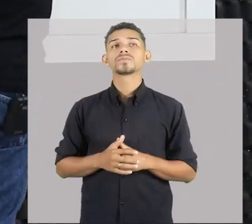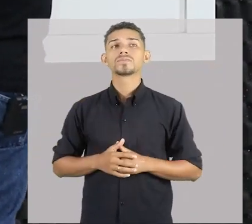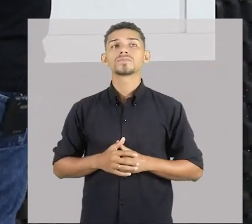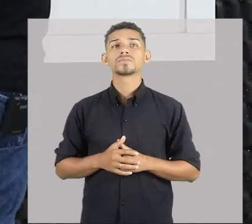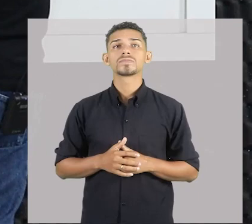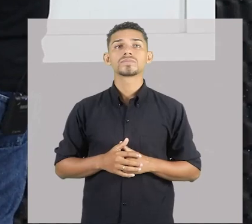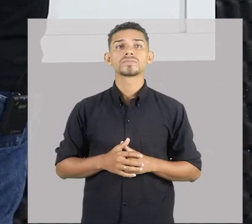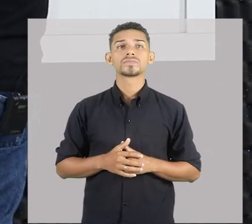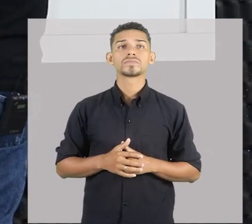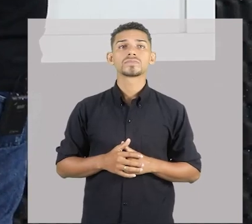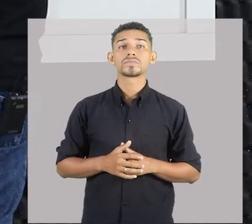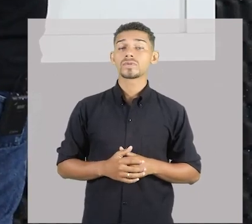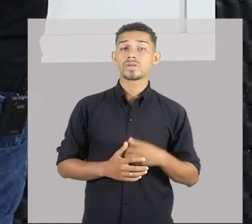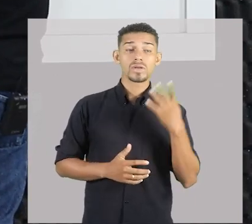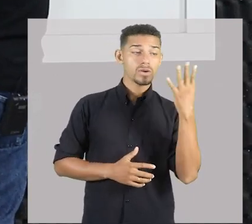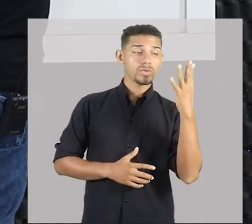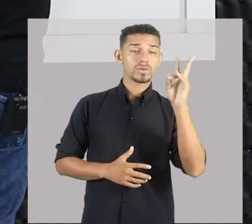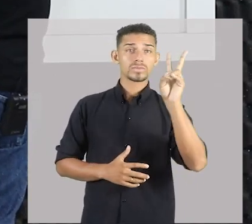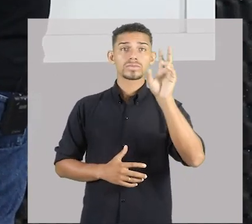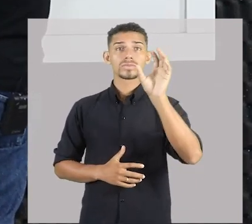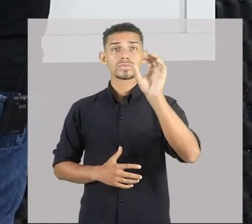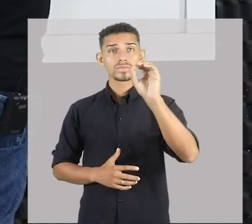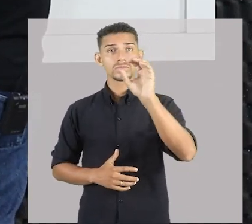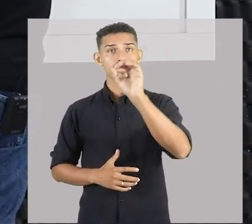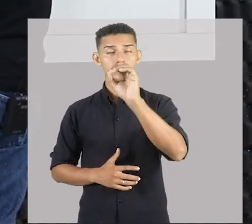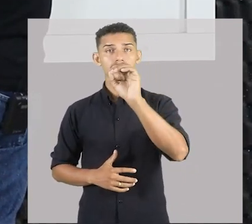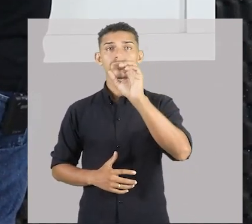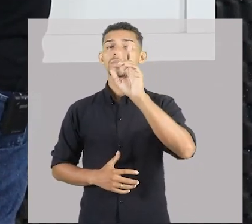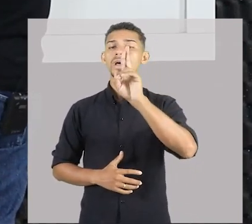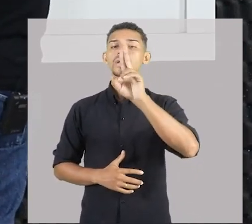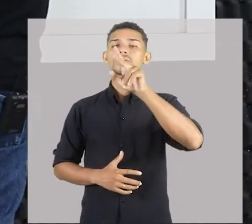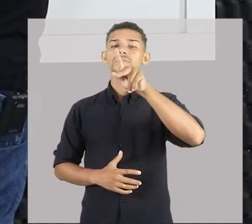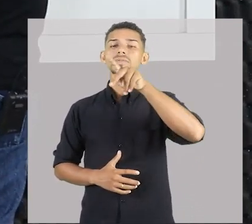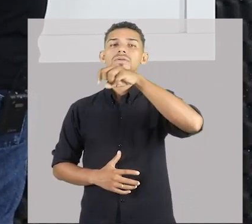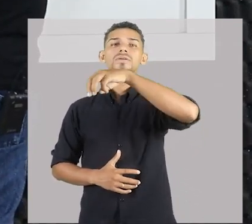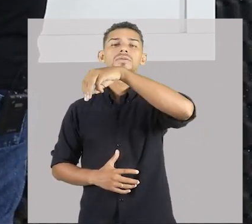aqui, 4.200 RPM?